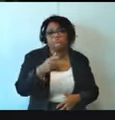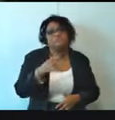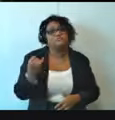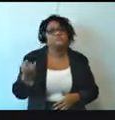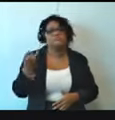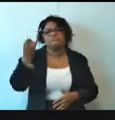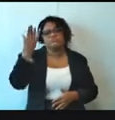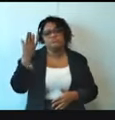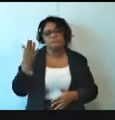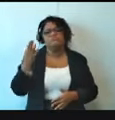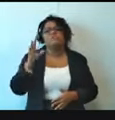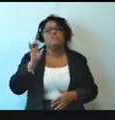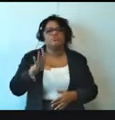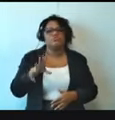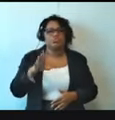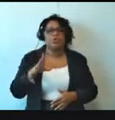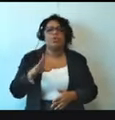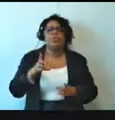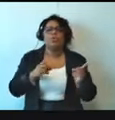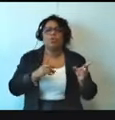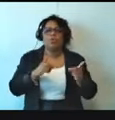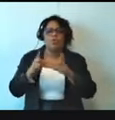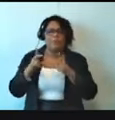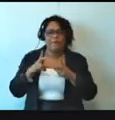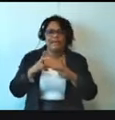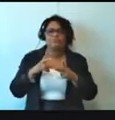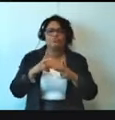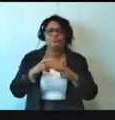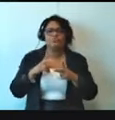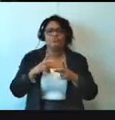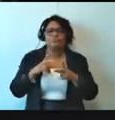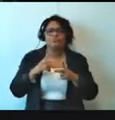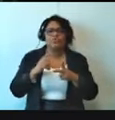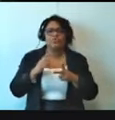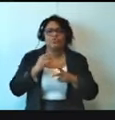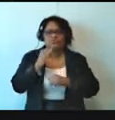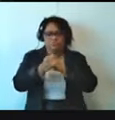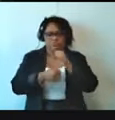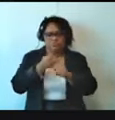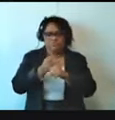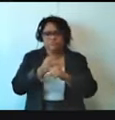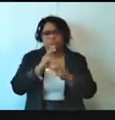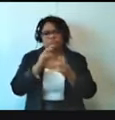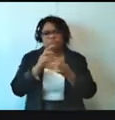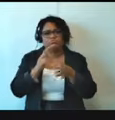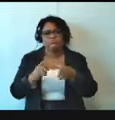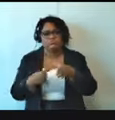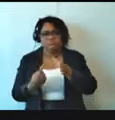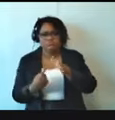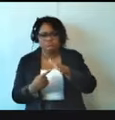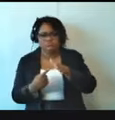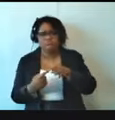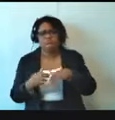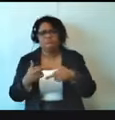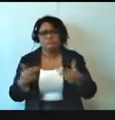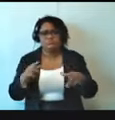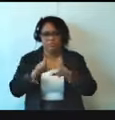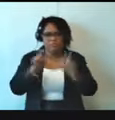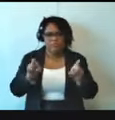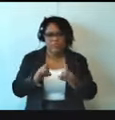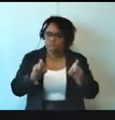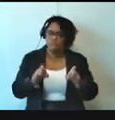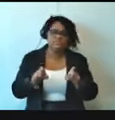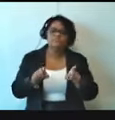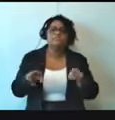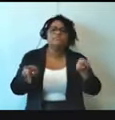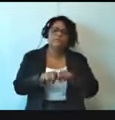de comércio eletrônico, como na área de alimentação. E a carga